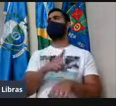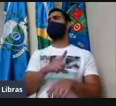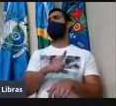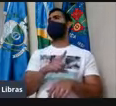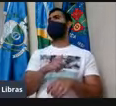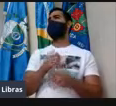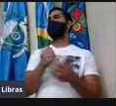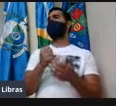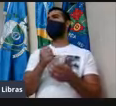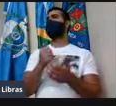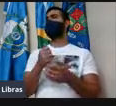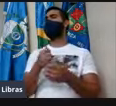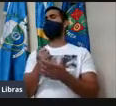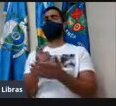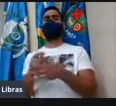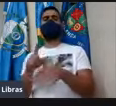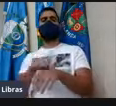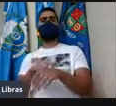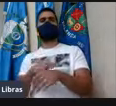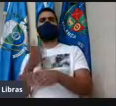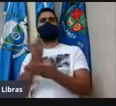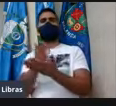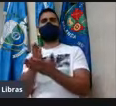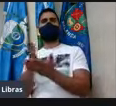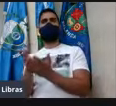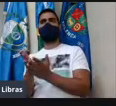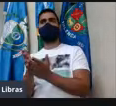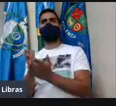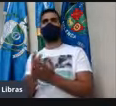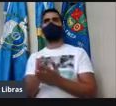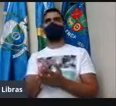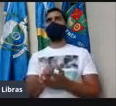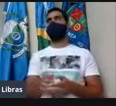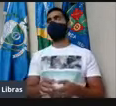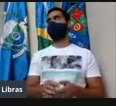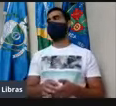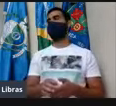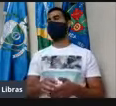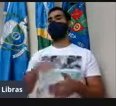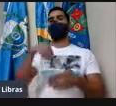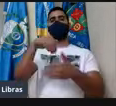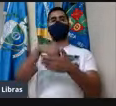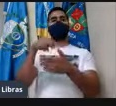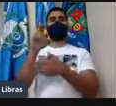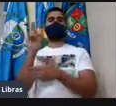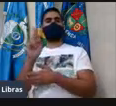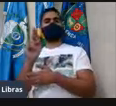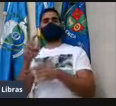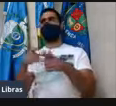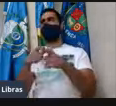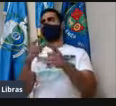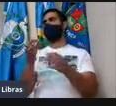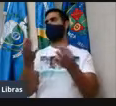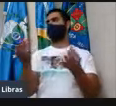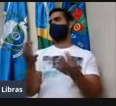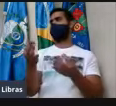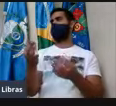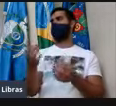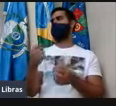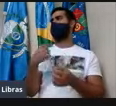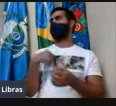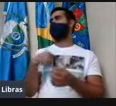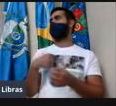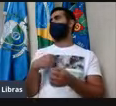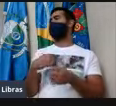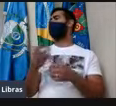nos estacionamentos de veículos automotores e da outras providências. A votação nominal é simples, eu como autor da lei,